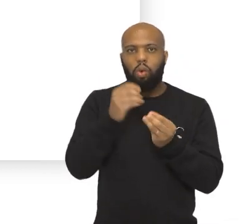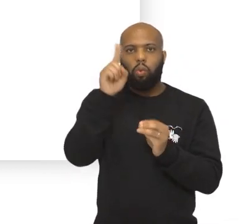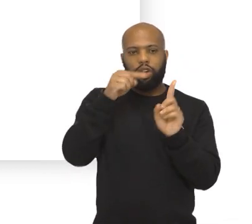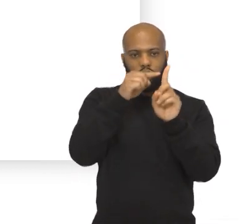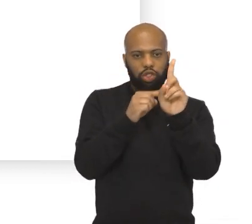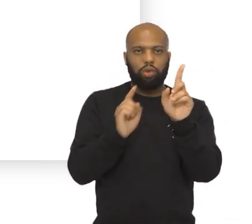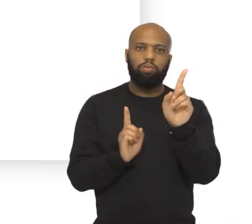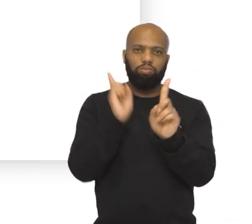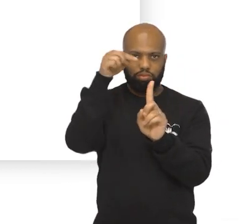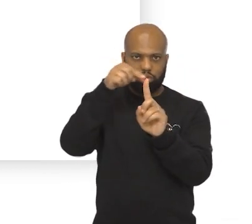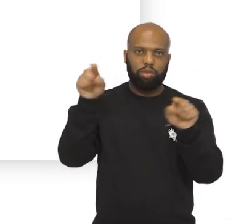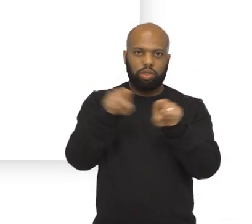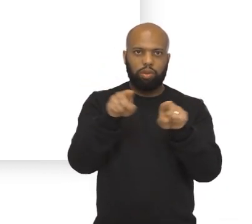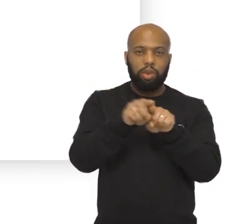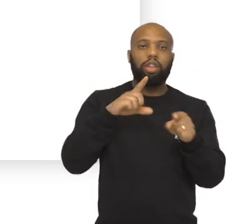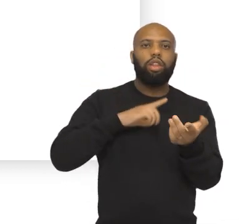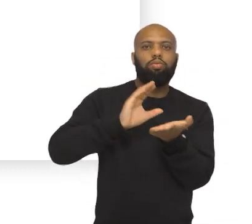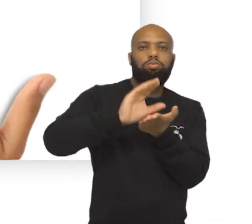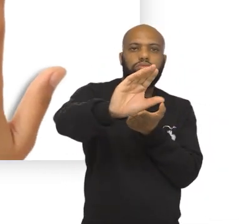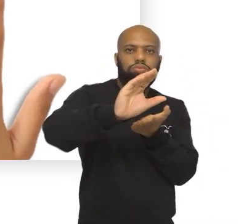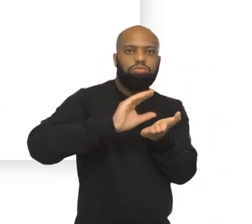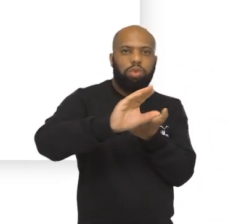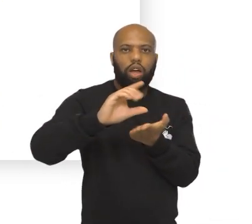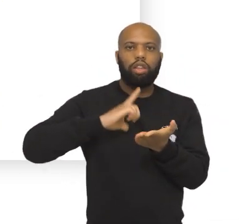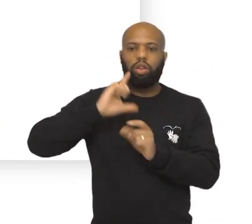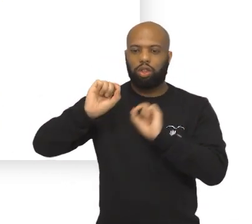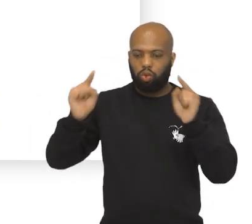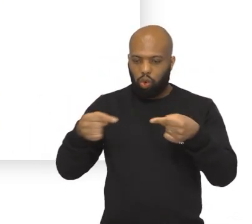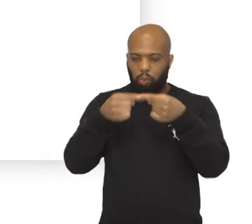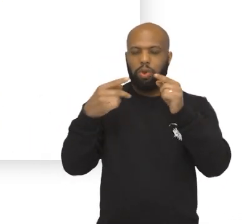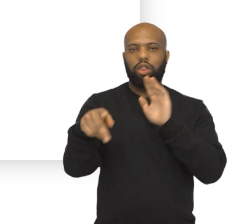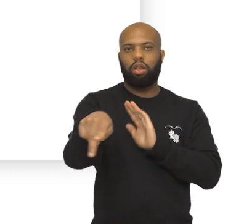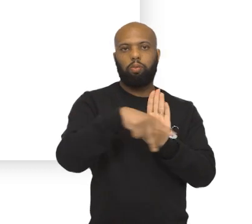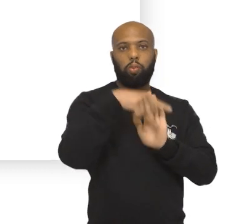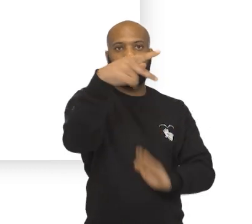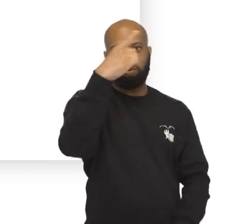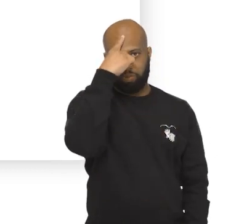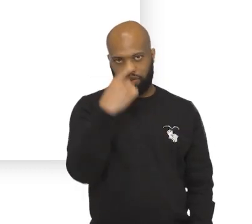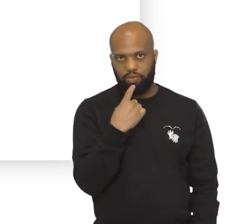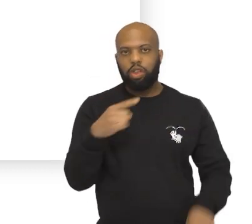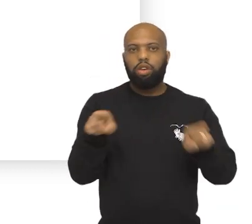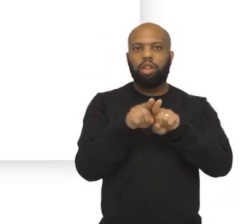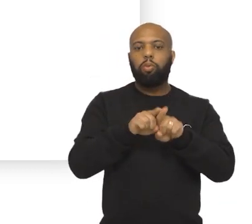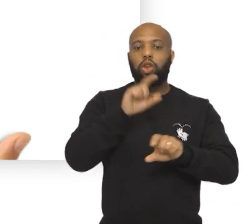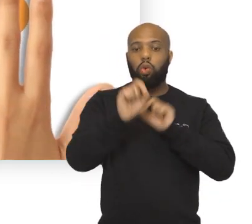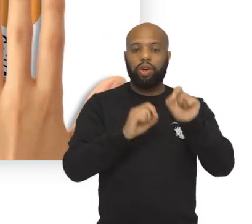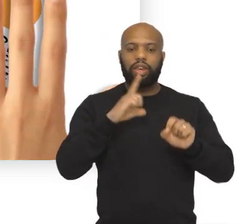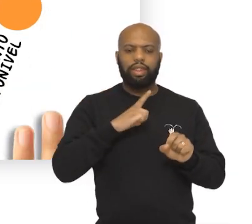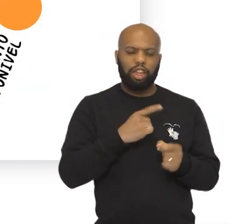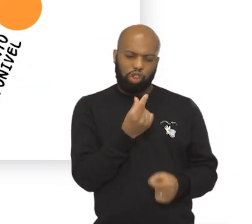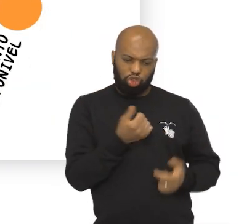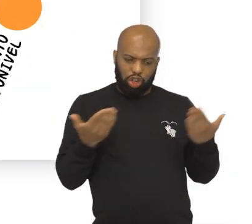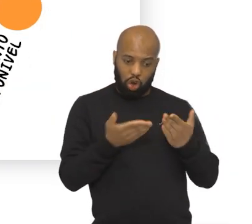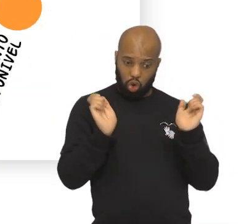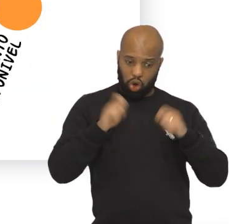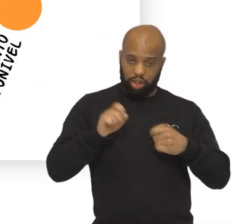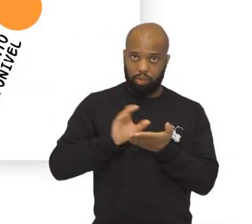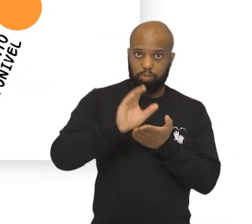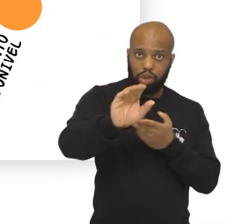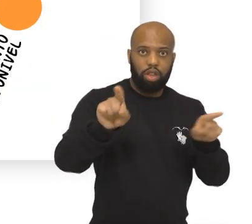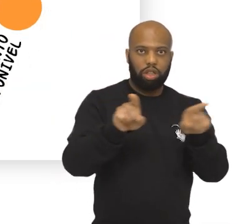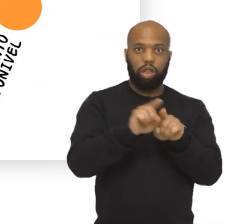Quais são os seus objetivos investimentos que mais se adéqua o seu perfil orçamento disponível para